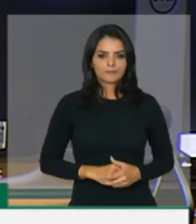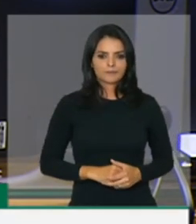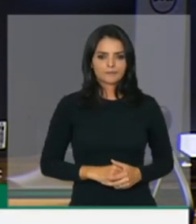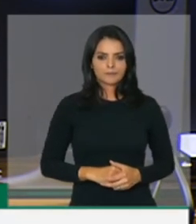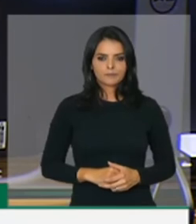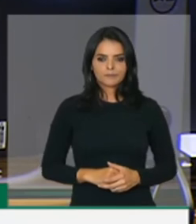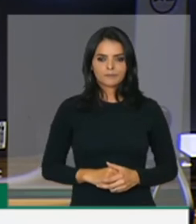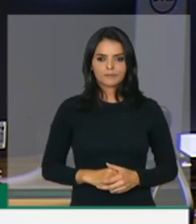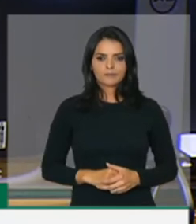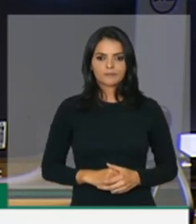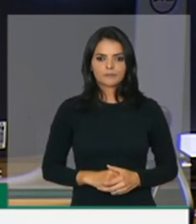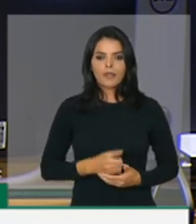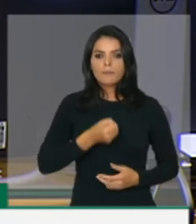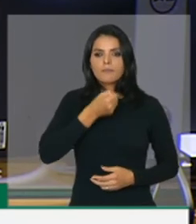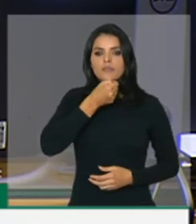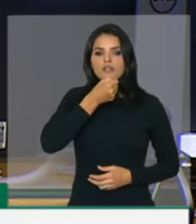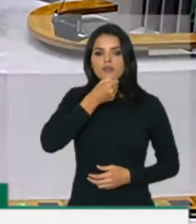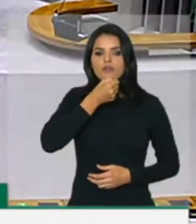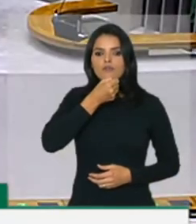Está sem microfone, deputado Fred.